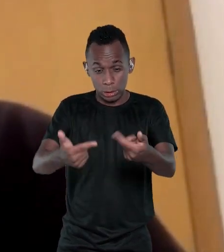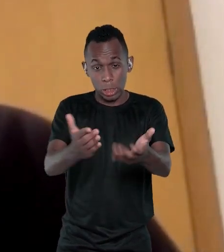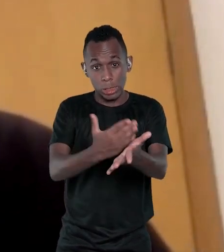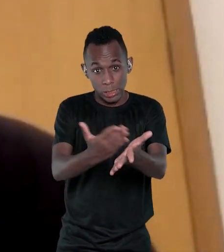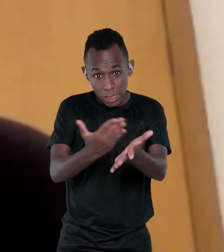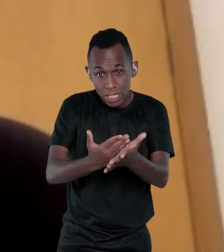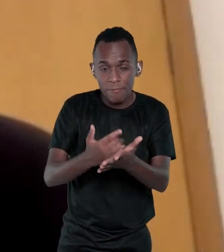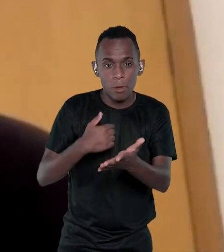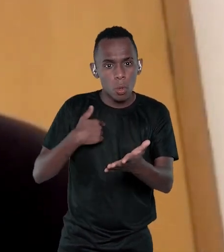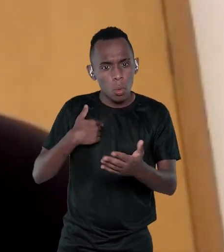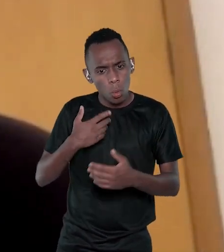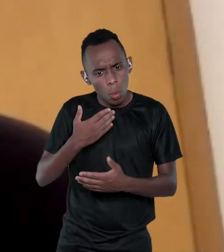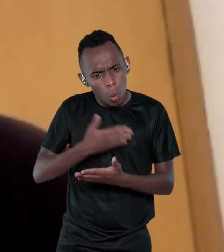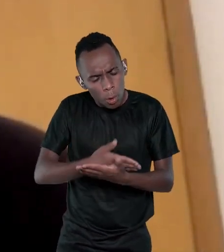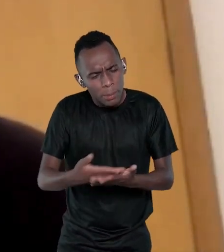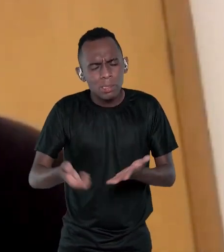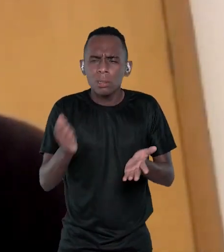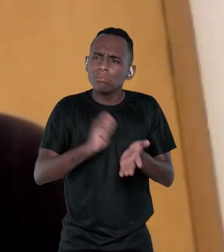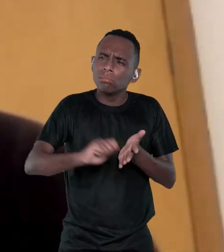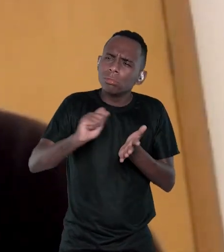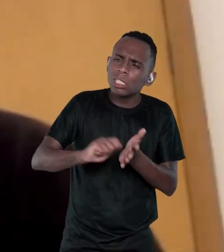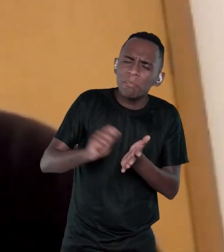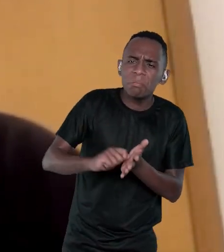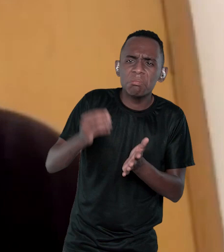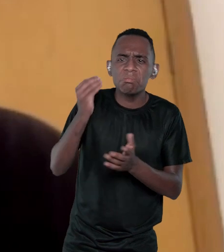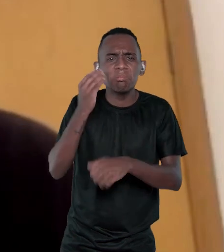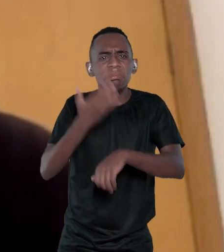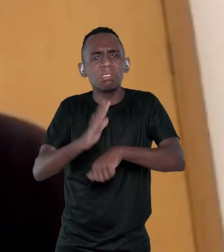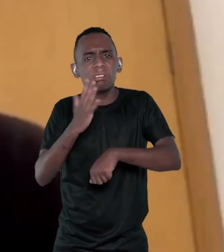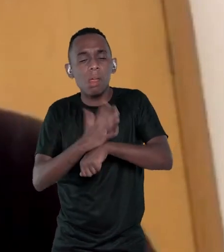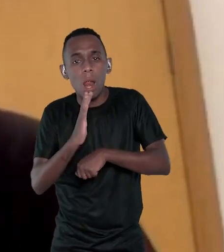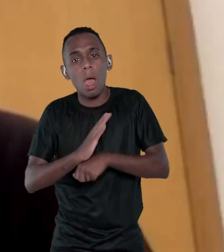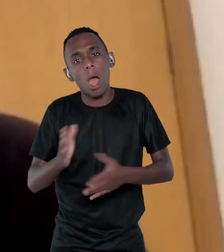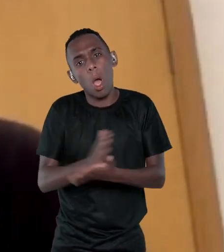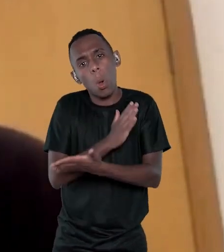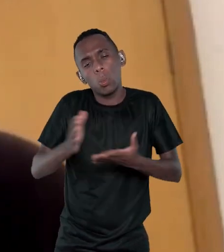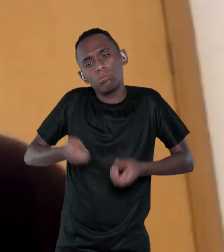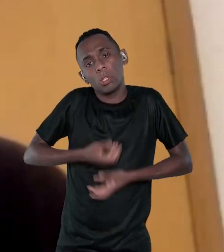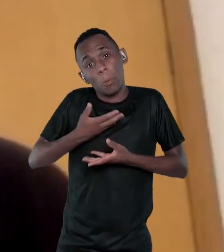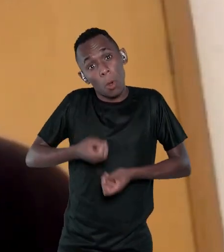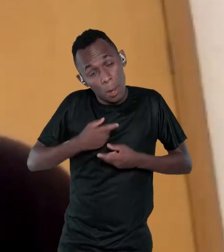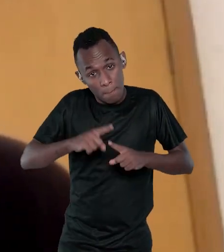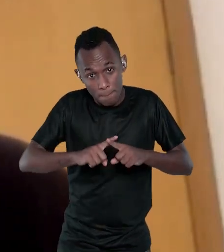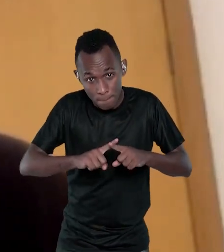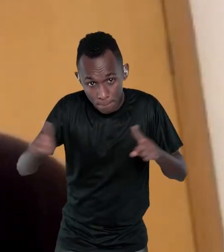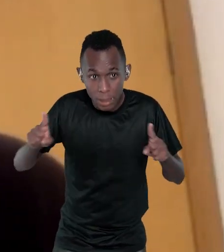essa antologia me levou para esse campo. Eu comecei a rabiscar uns poemas